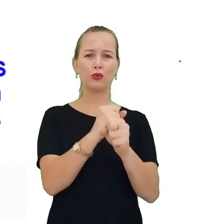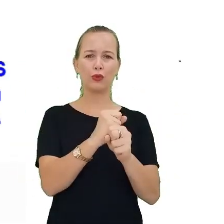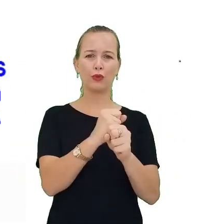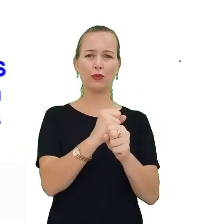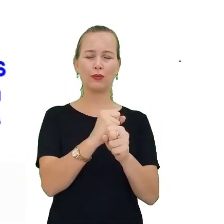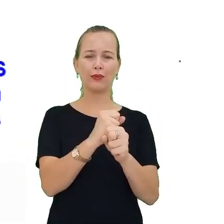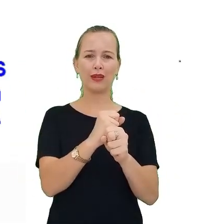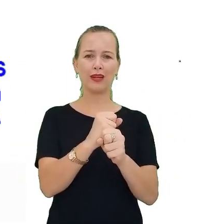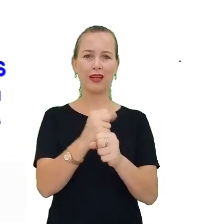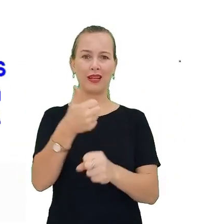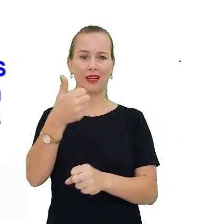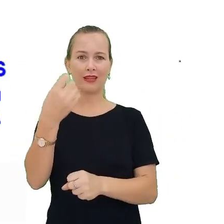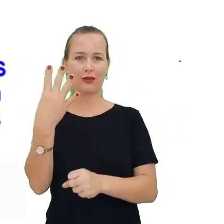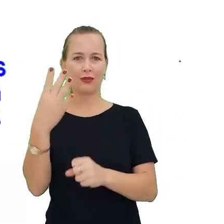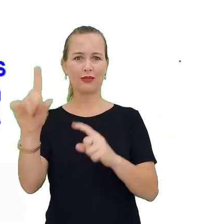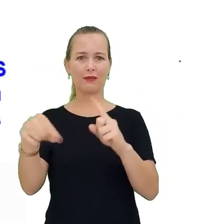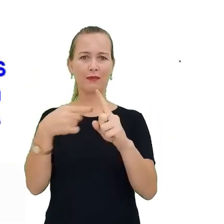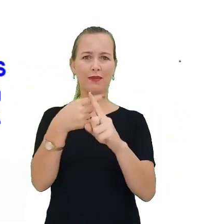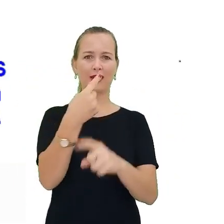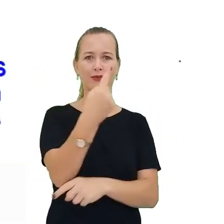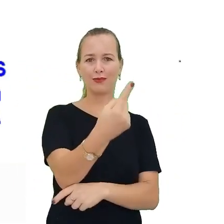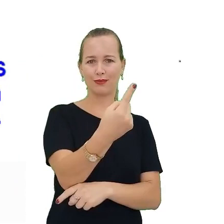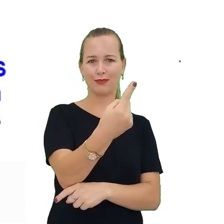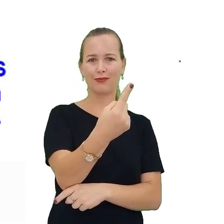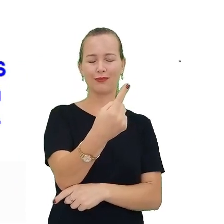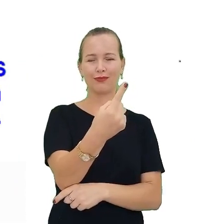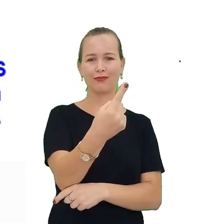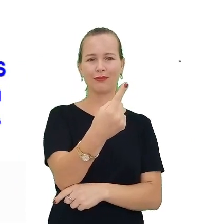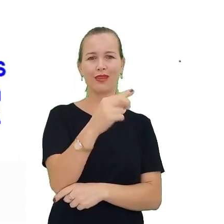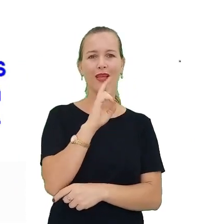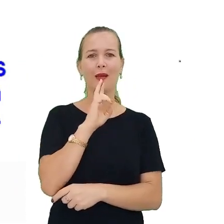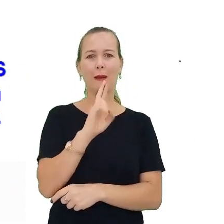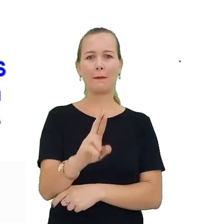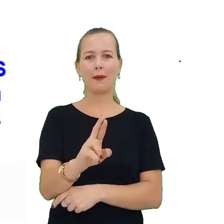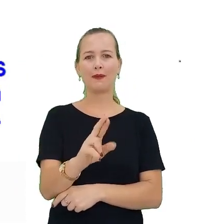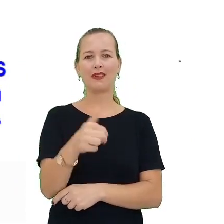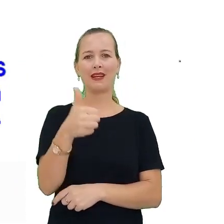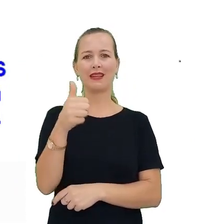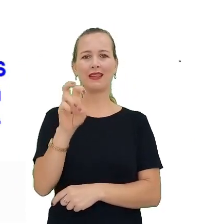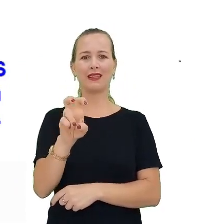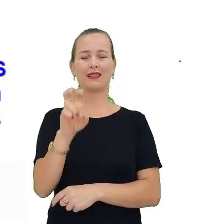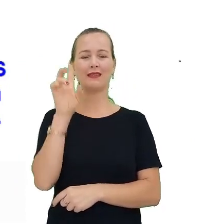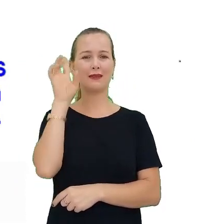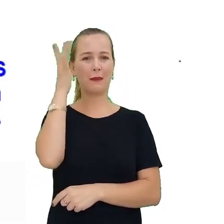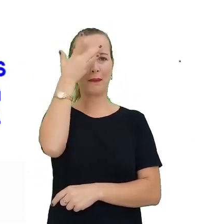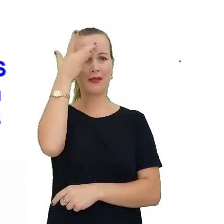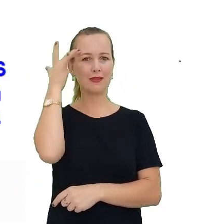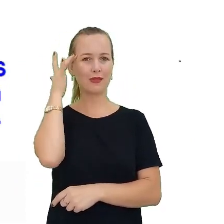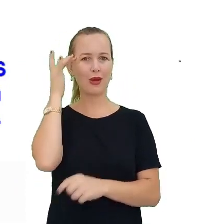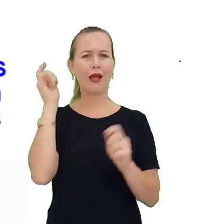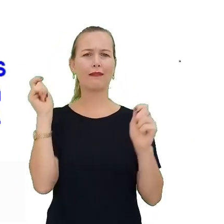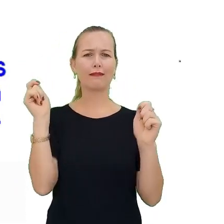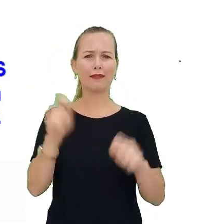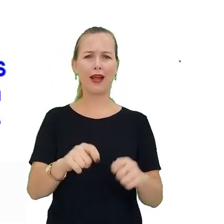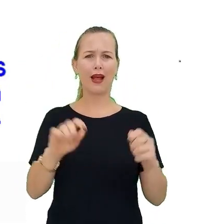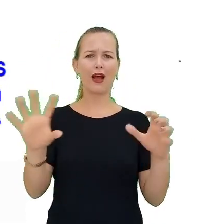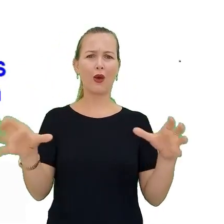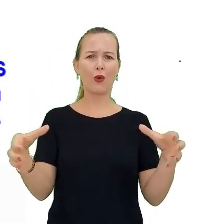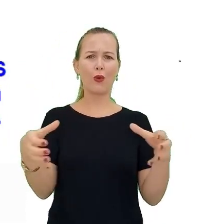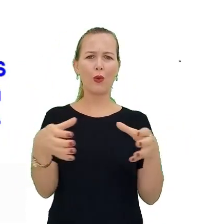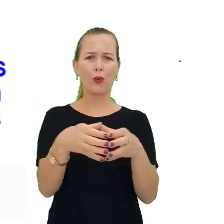Somando-se 14 com mais 1, temos 15 pessoas no mínimo